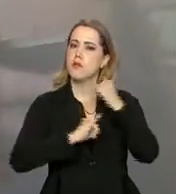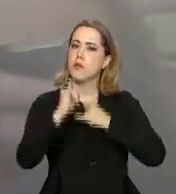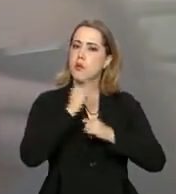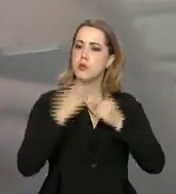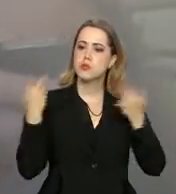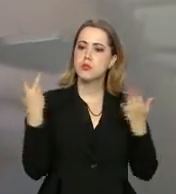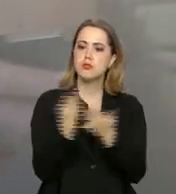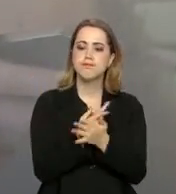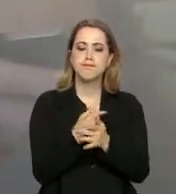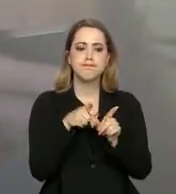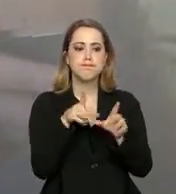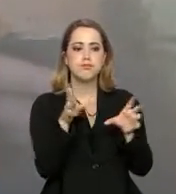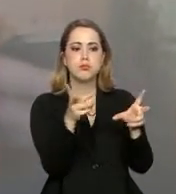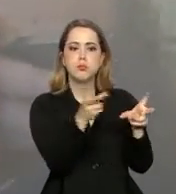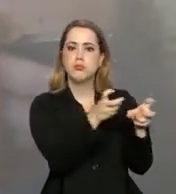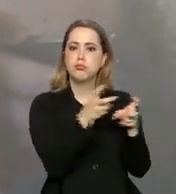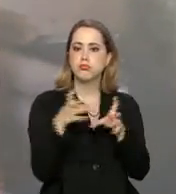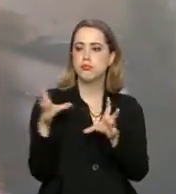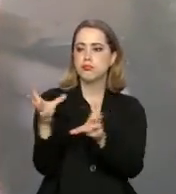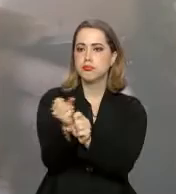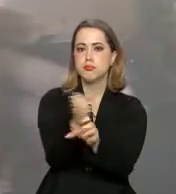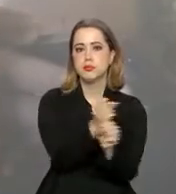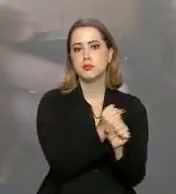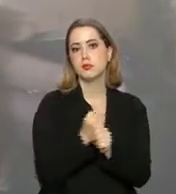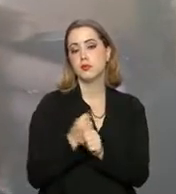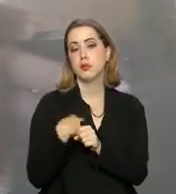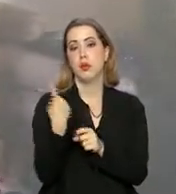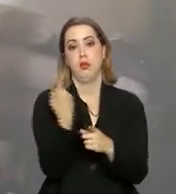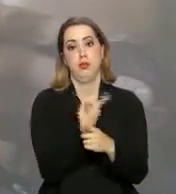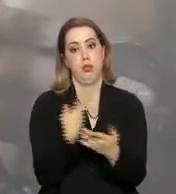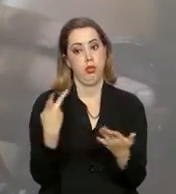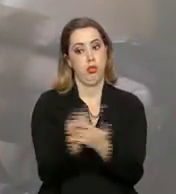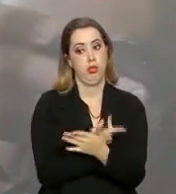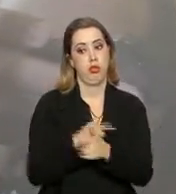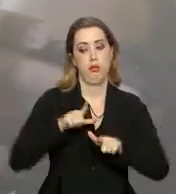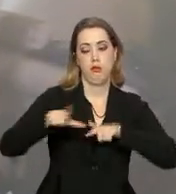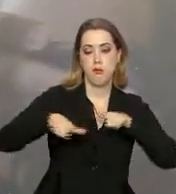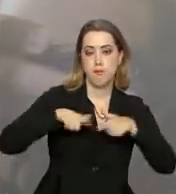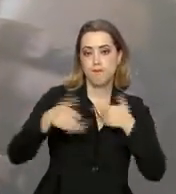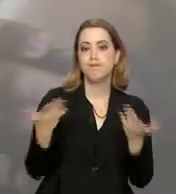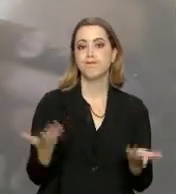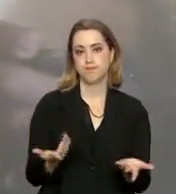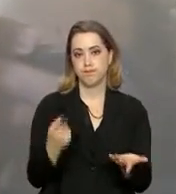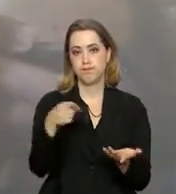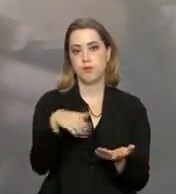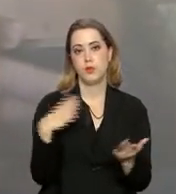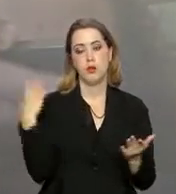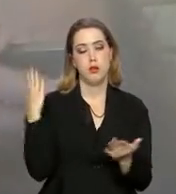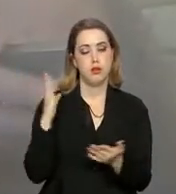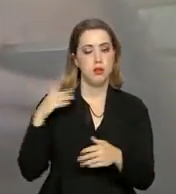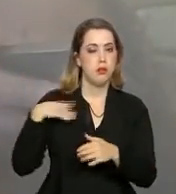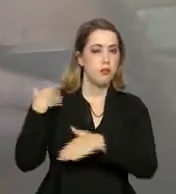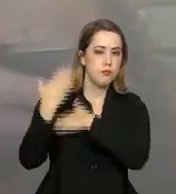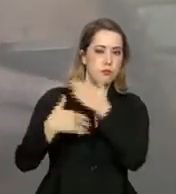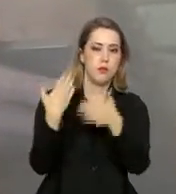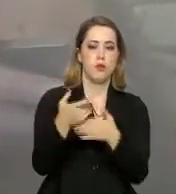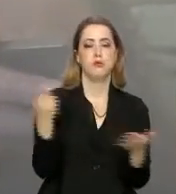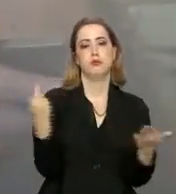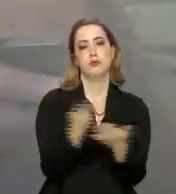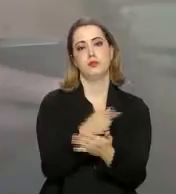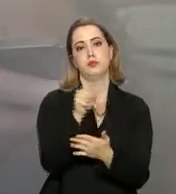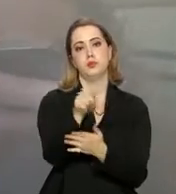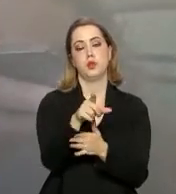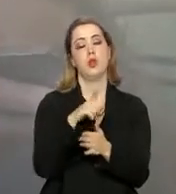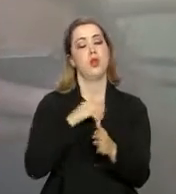é consolidados ea partir disso foram sendo tomadas as providências e vem sendo realizada do ponto de vista